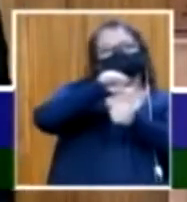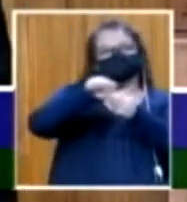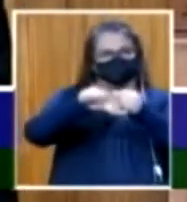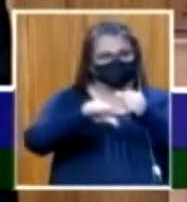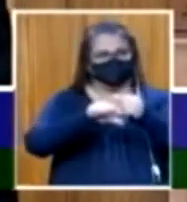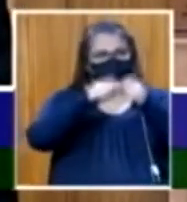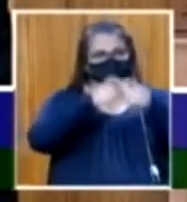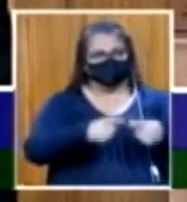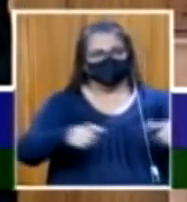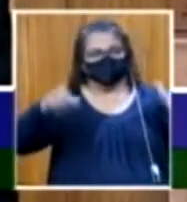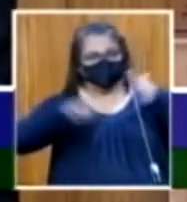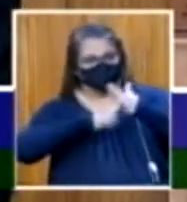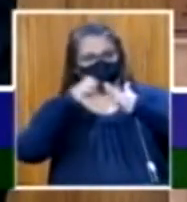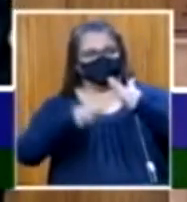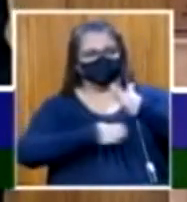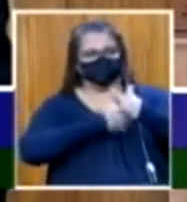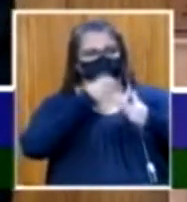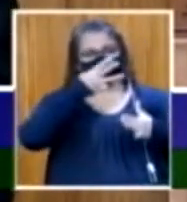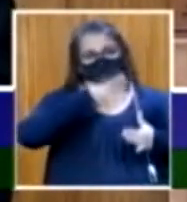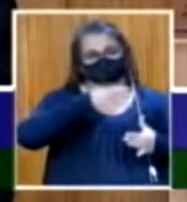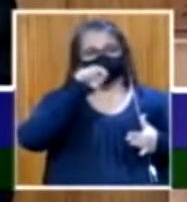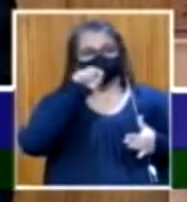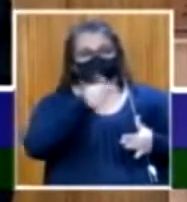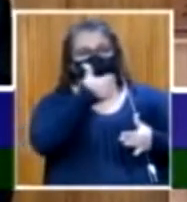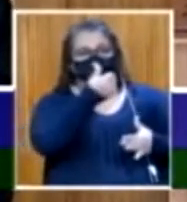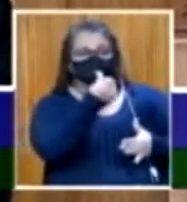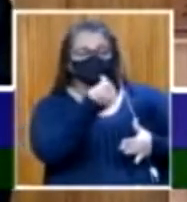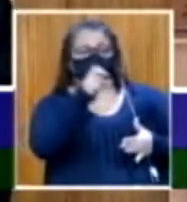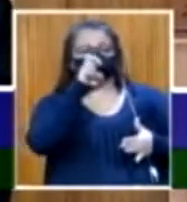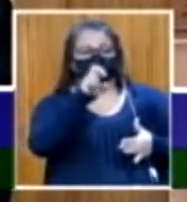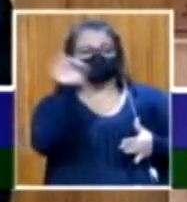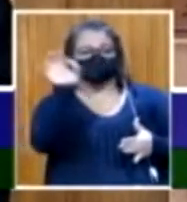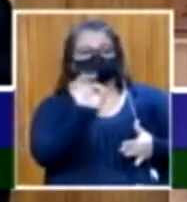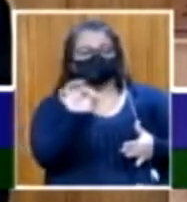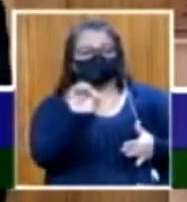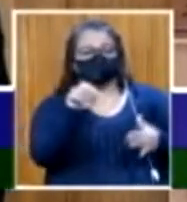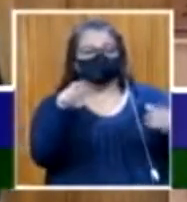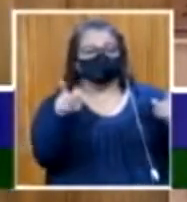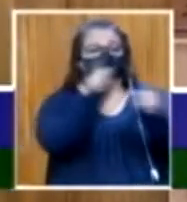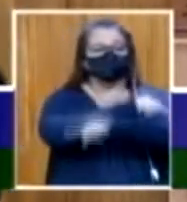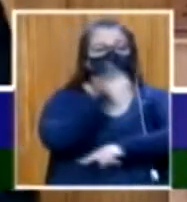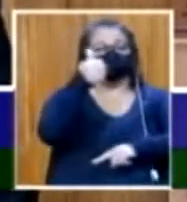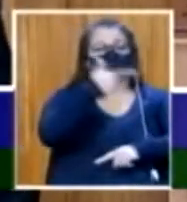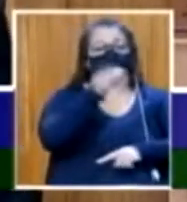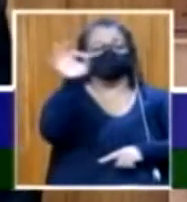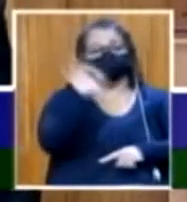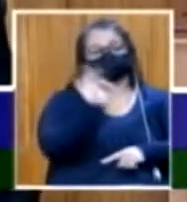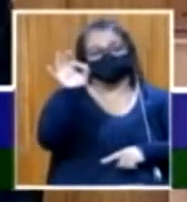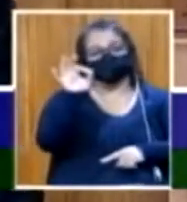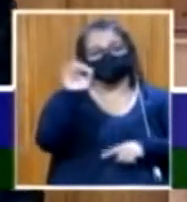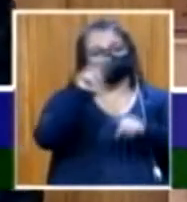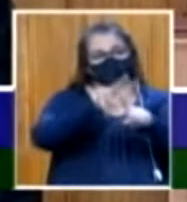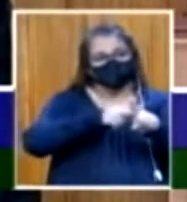grande parte das empresas de 3,65% para 12%. Nós estamos falando aqui, gente, de um aumento de